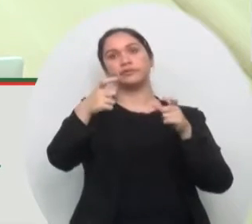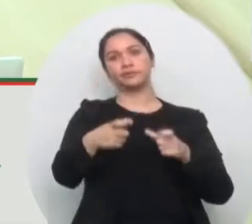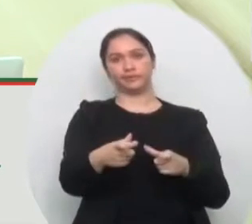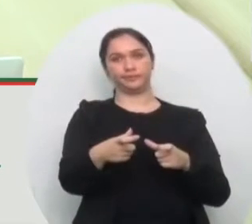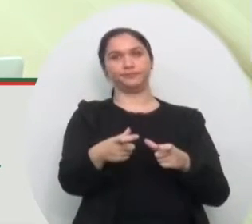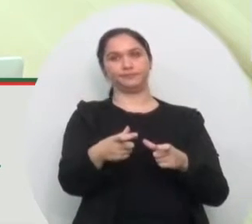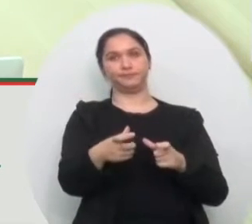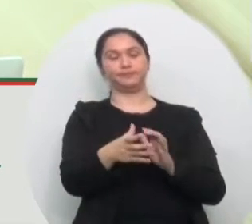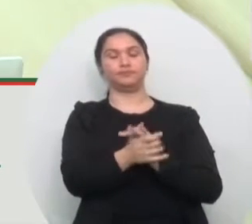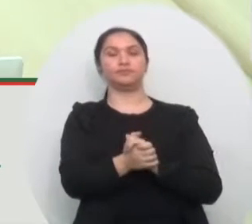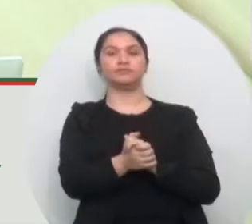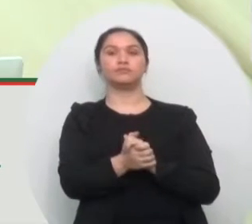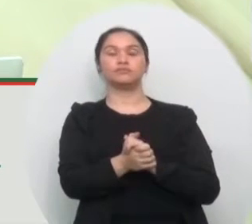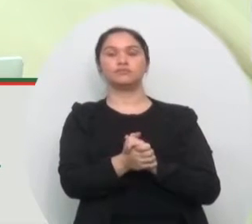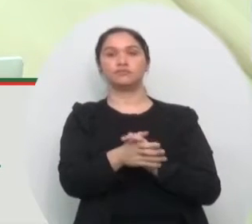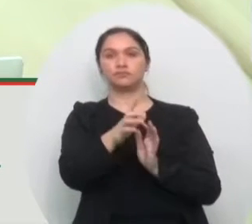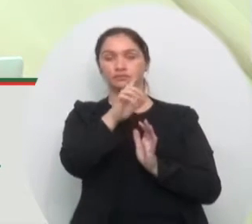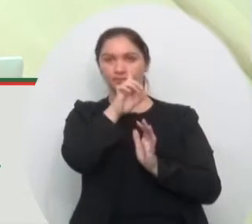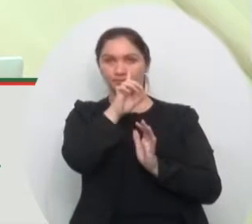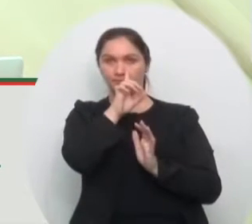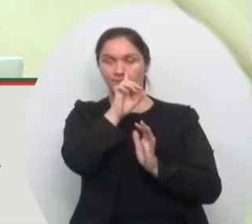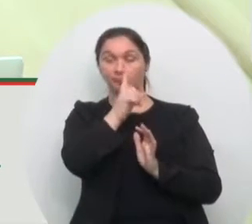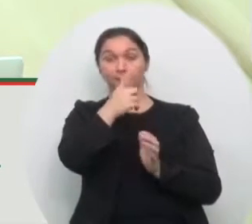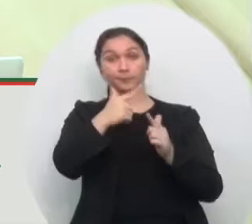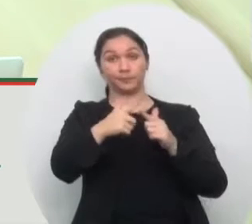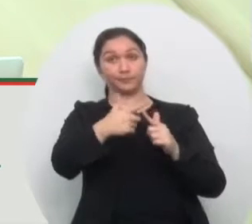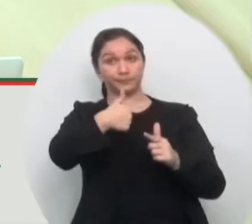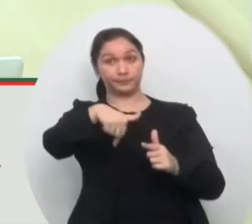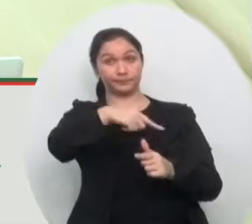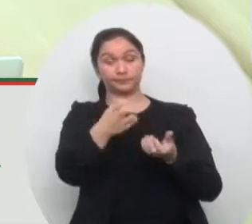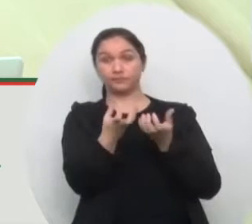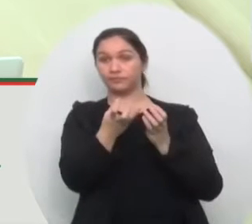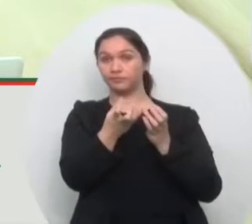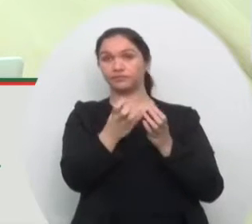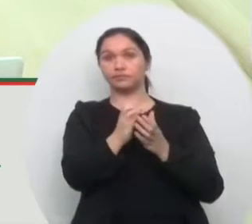Porque a gente, em nenhum momento,